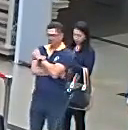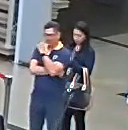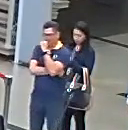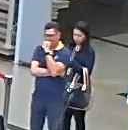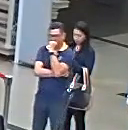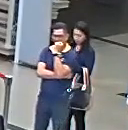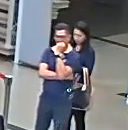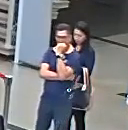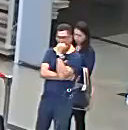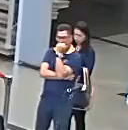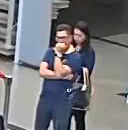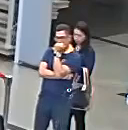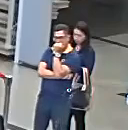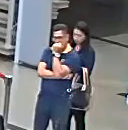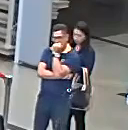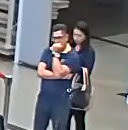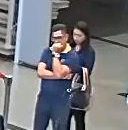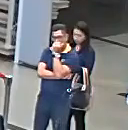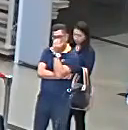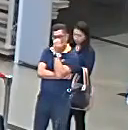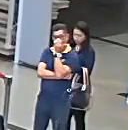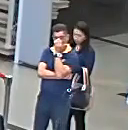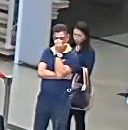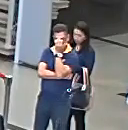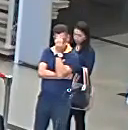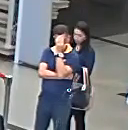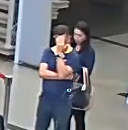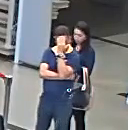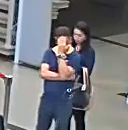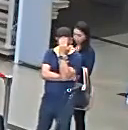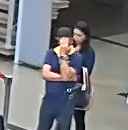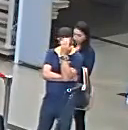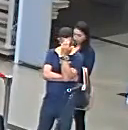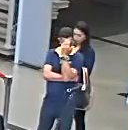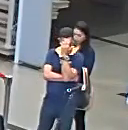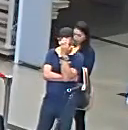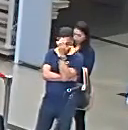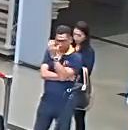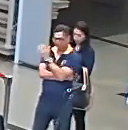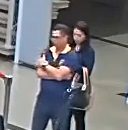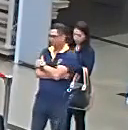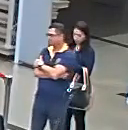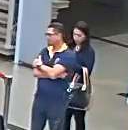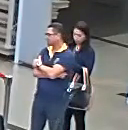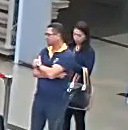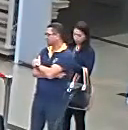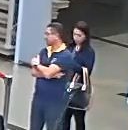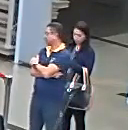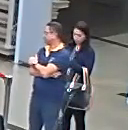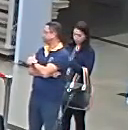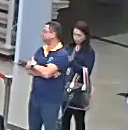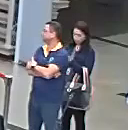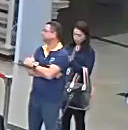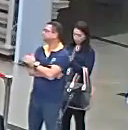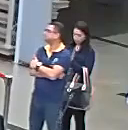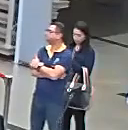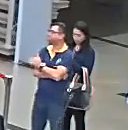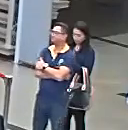alguém aqui sabe por quê Porque mu das vezes esses alguém aqui se ficar um vereador um